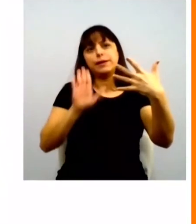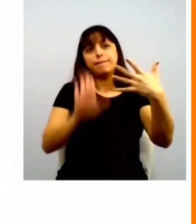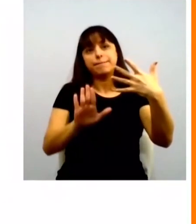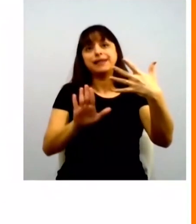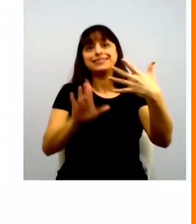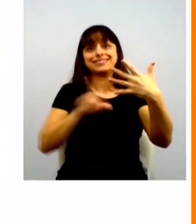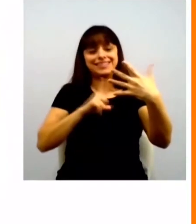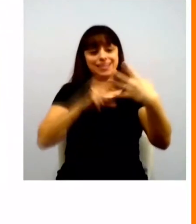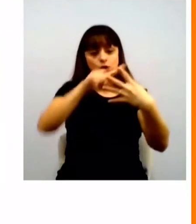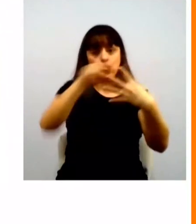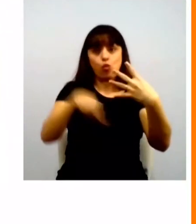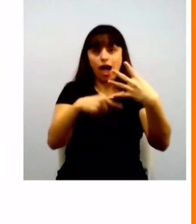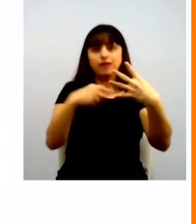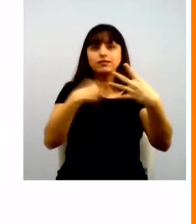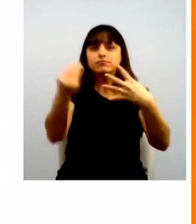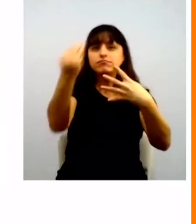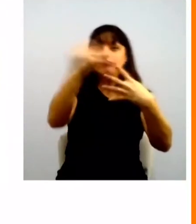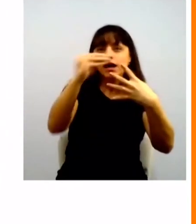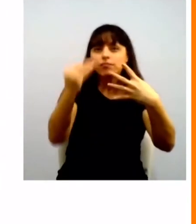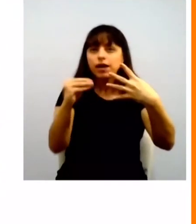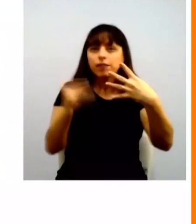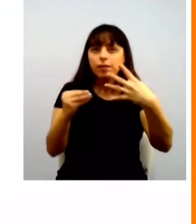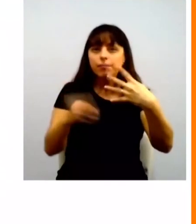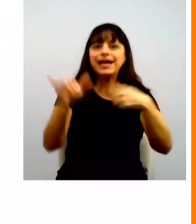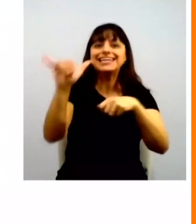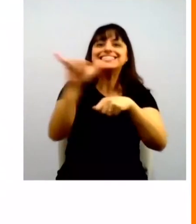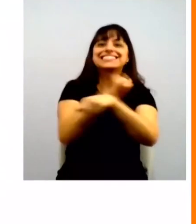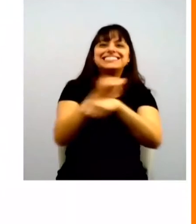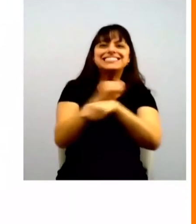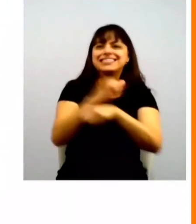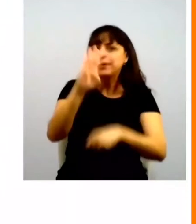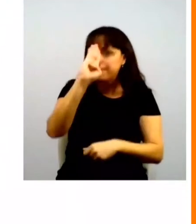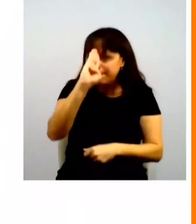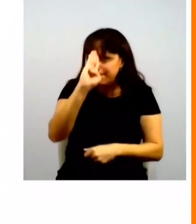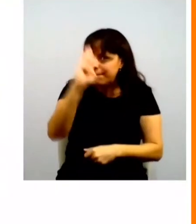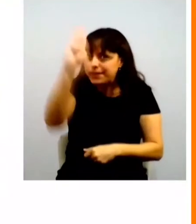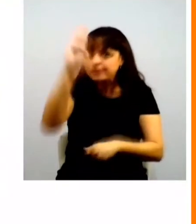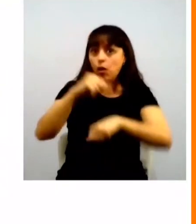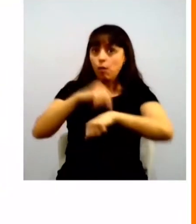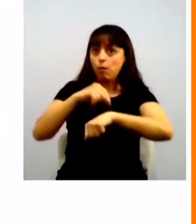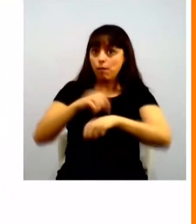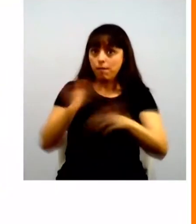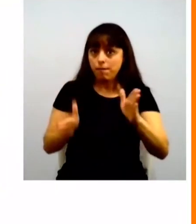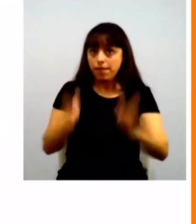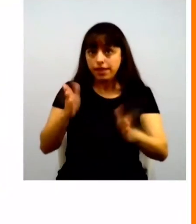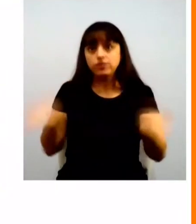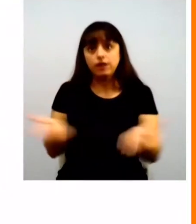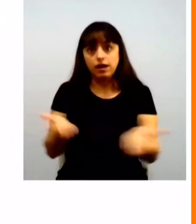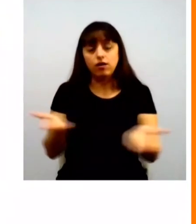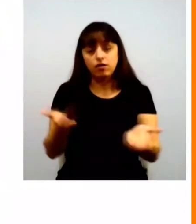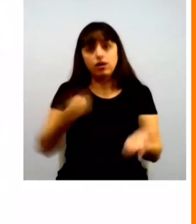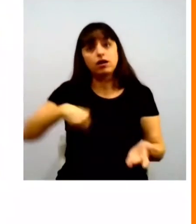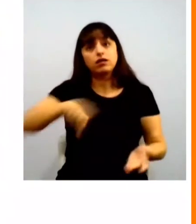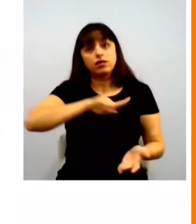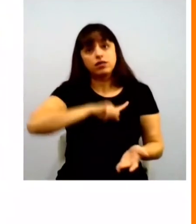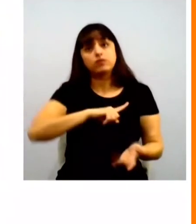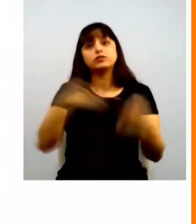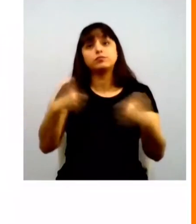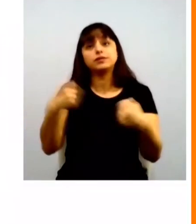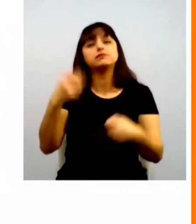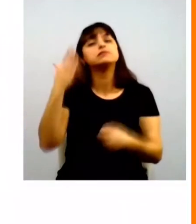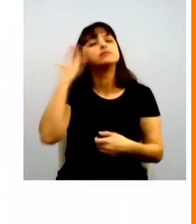quatro estratégias prioritárias neste momento que tendremos que ter em conta na intervenção,